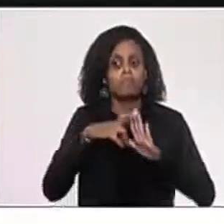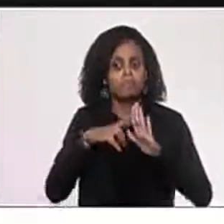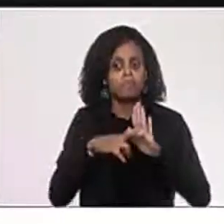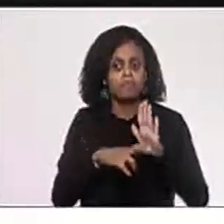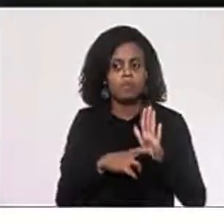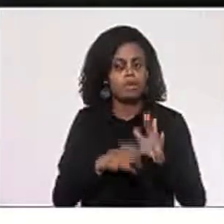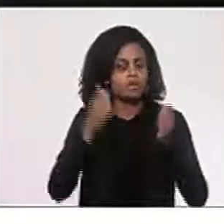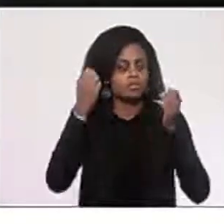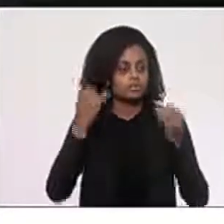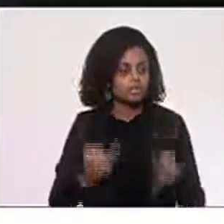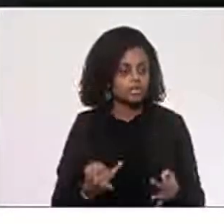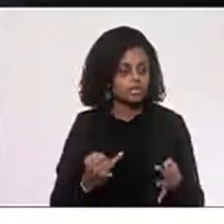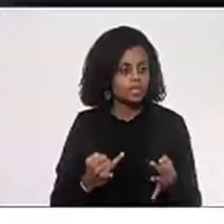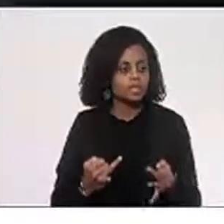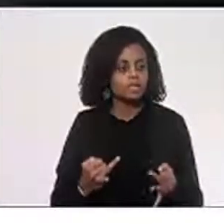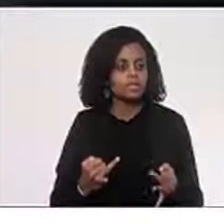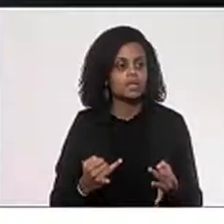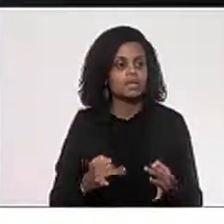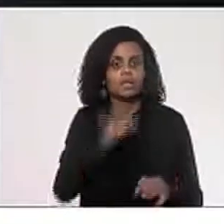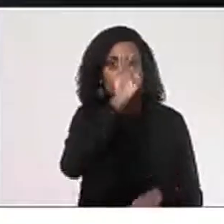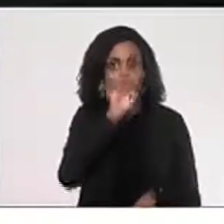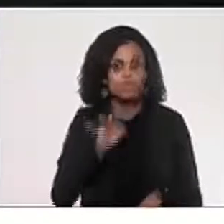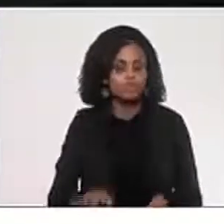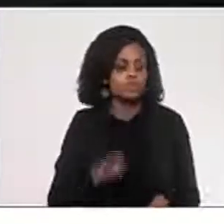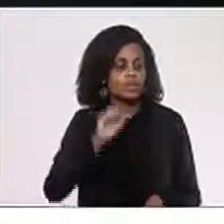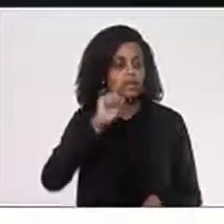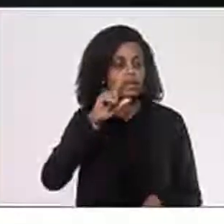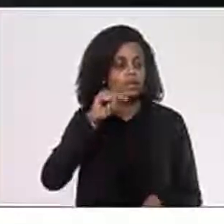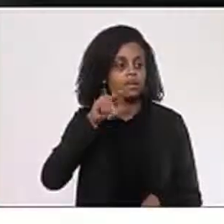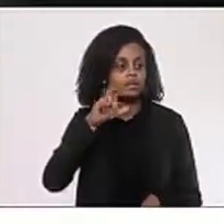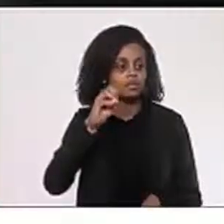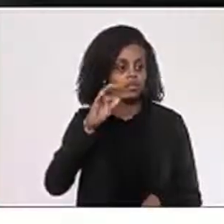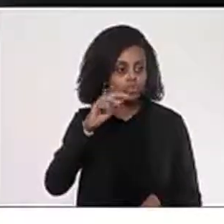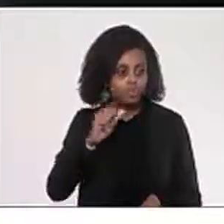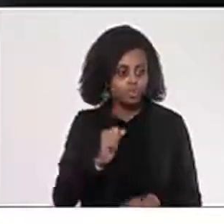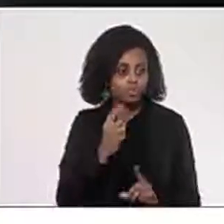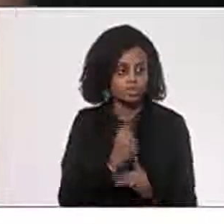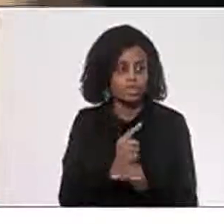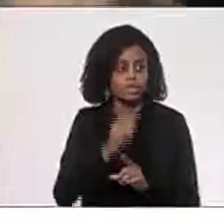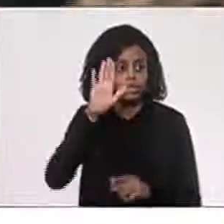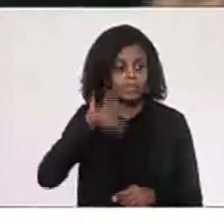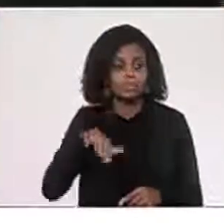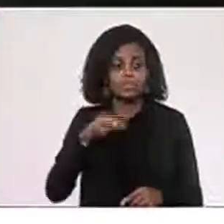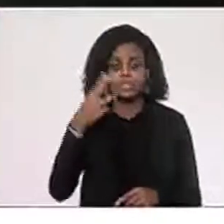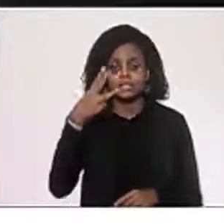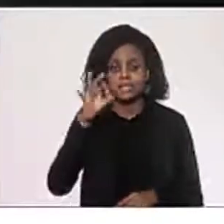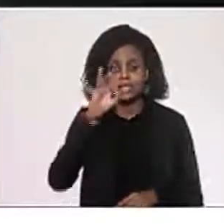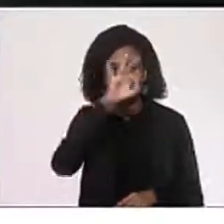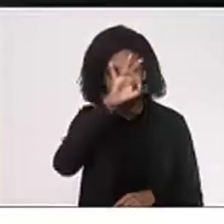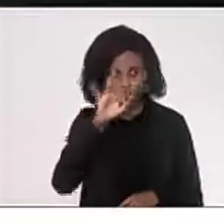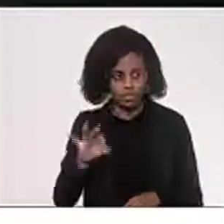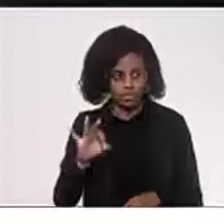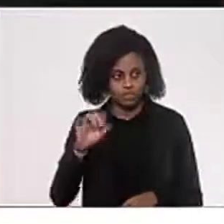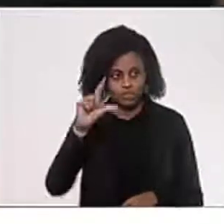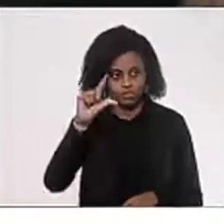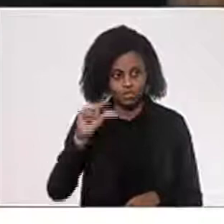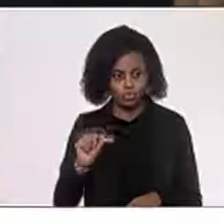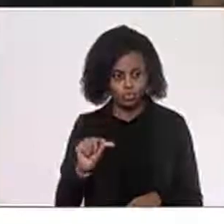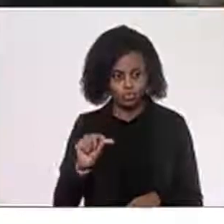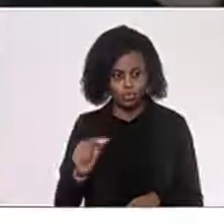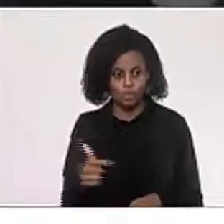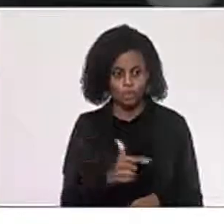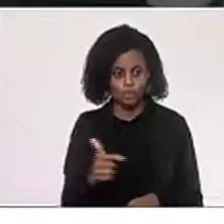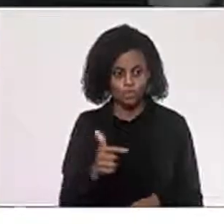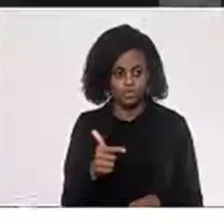que diz que o percentual da alíquota cobrada, né, baixou dos 30% para